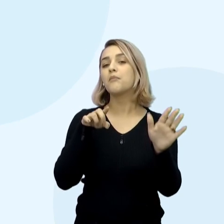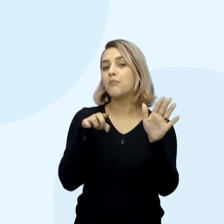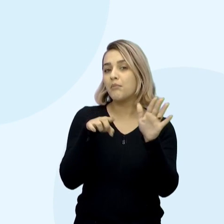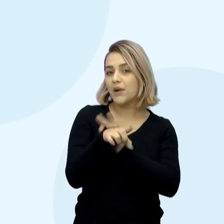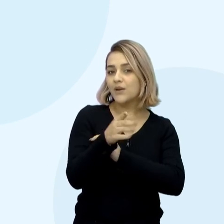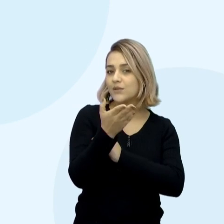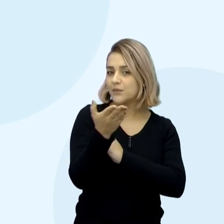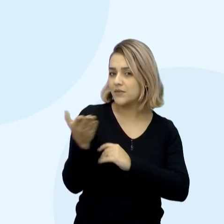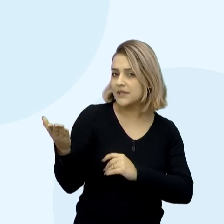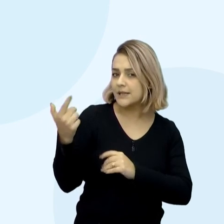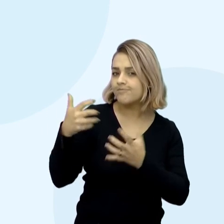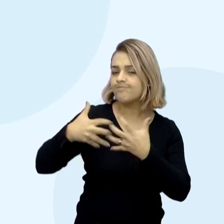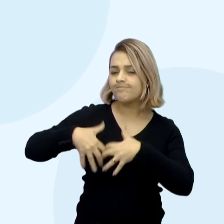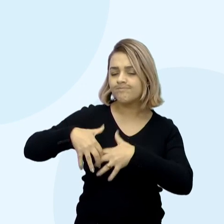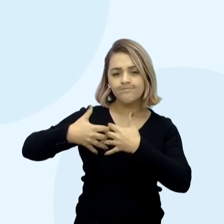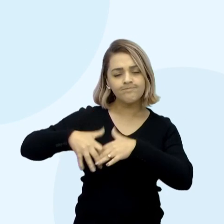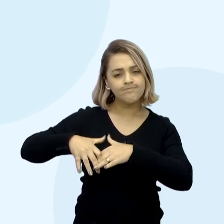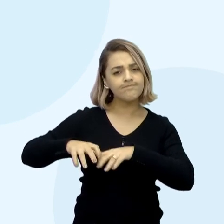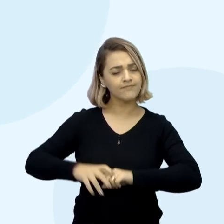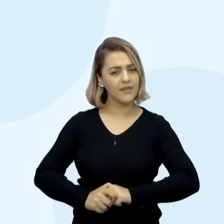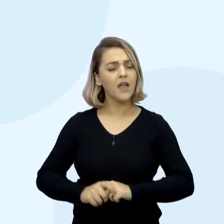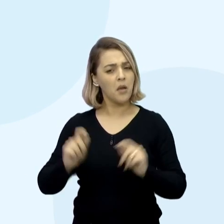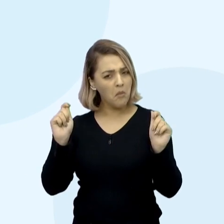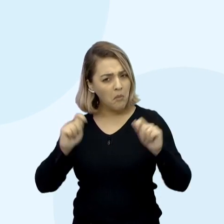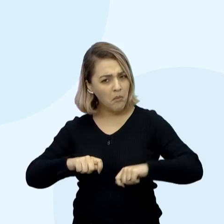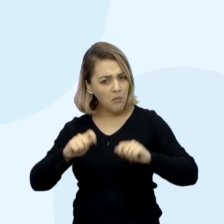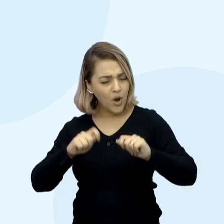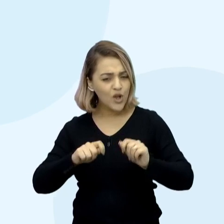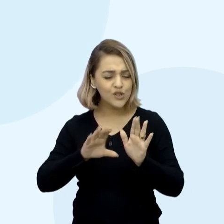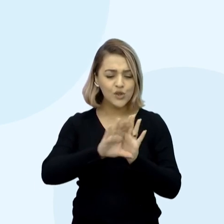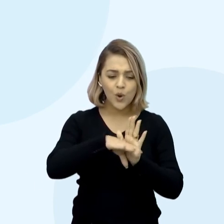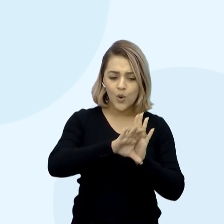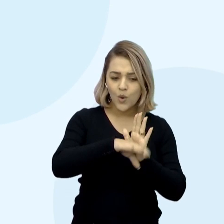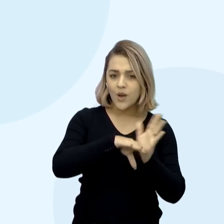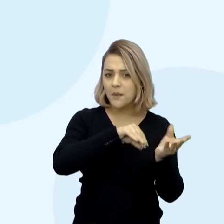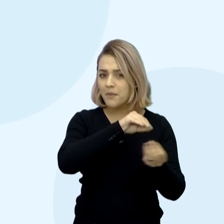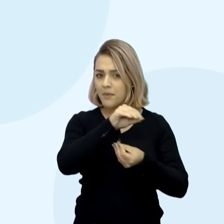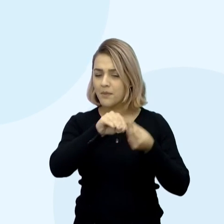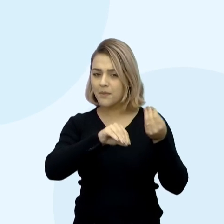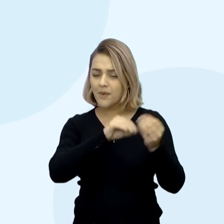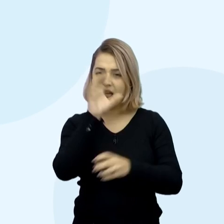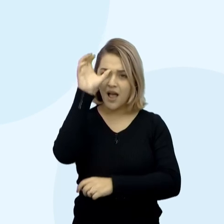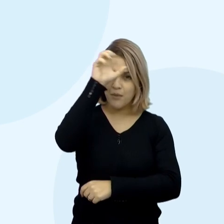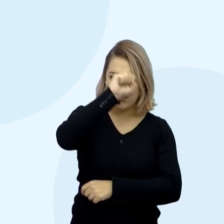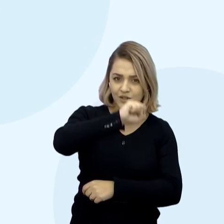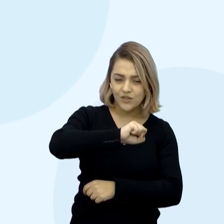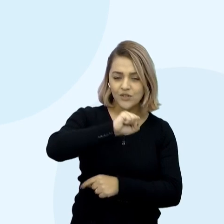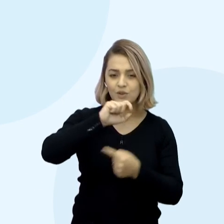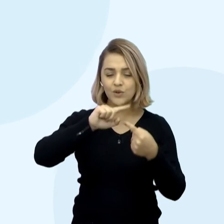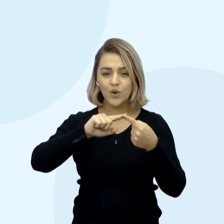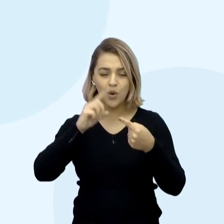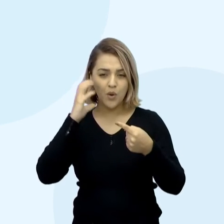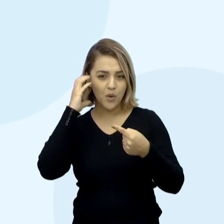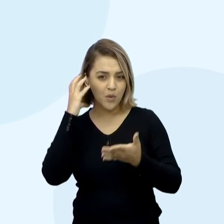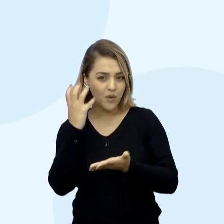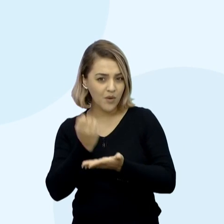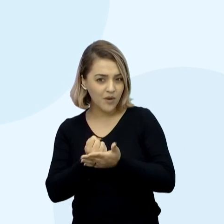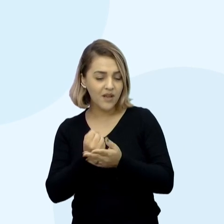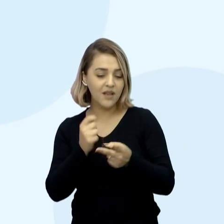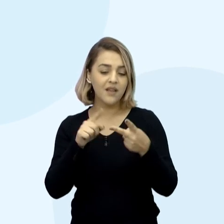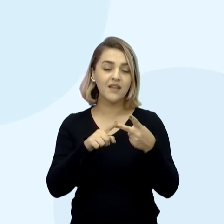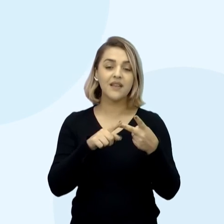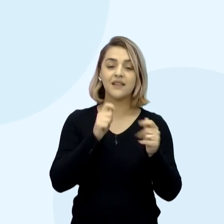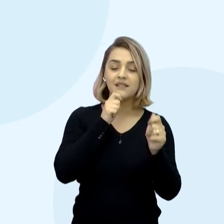gente refletir. É possível misturar os conceitos aprendidos sobre podcast e entrevista